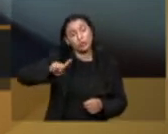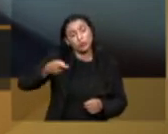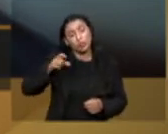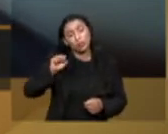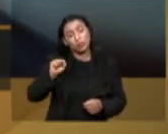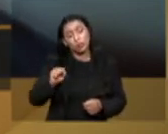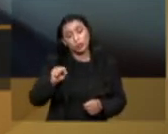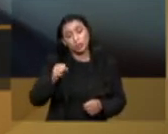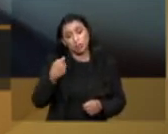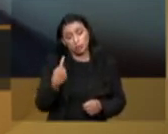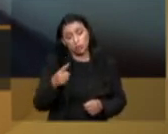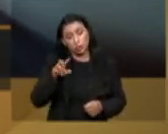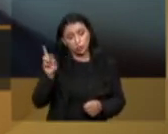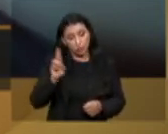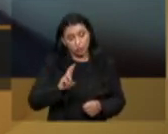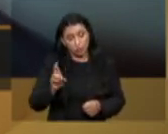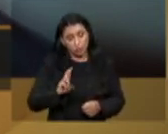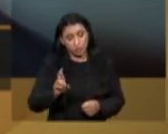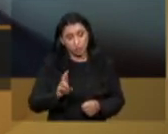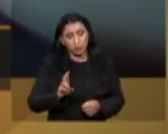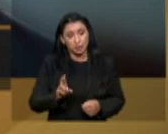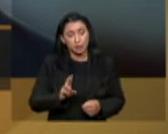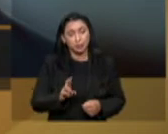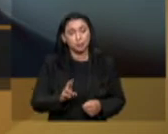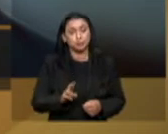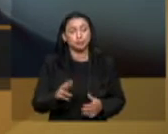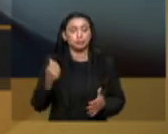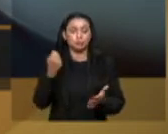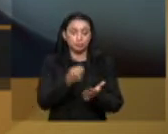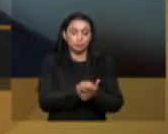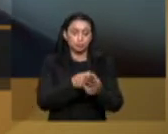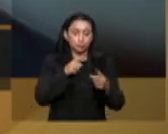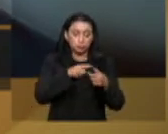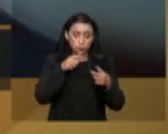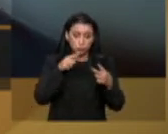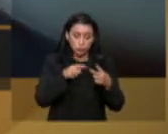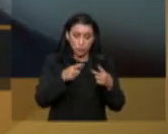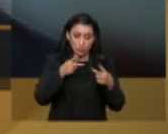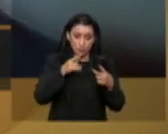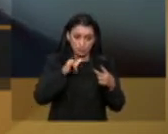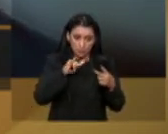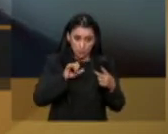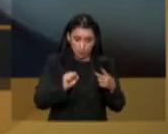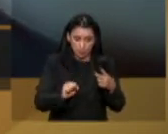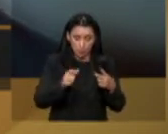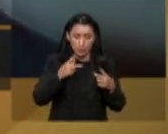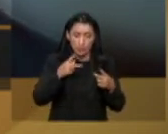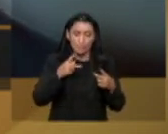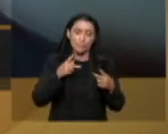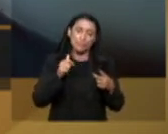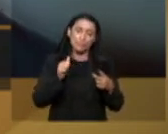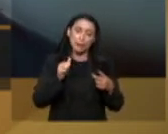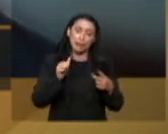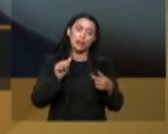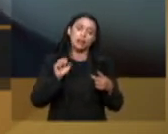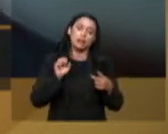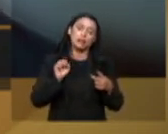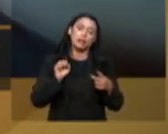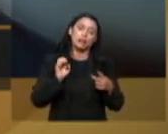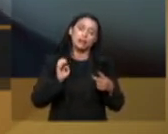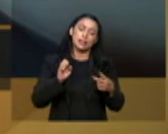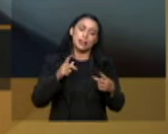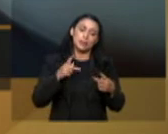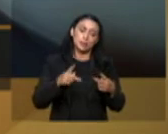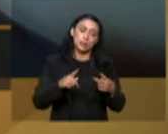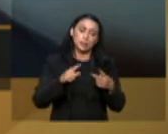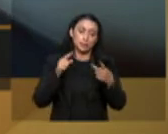R$ 19,81 a título de contribuição ao PIS/PASEP e de R$ 91,10 a